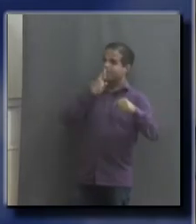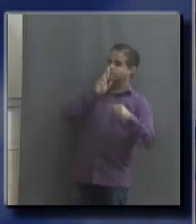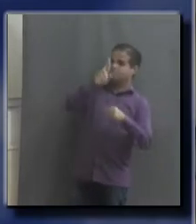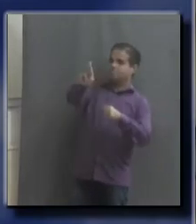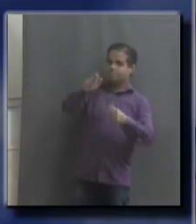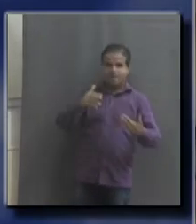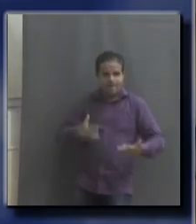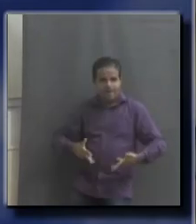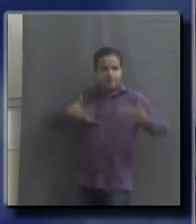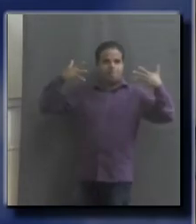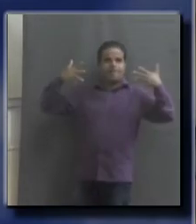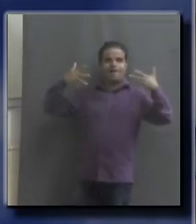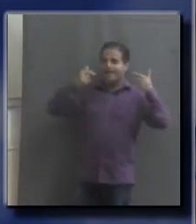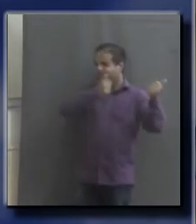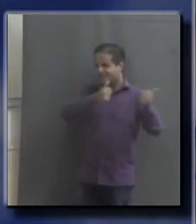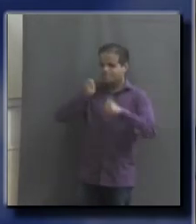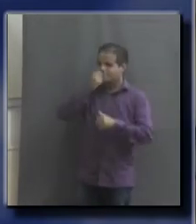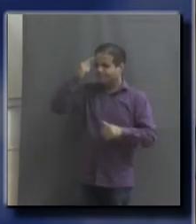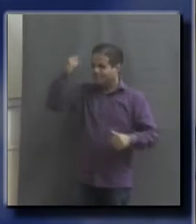responder, galera.